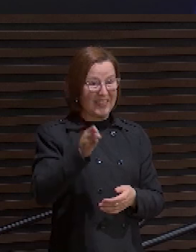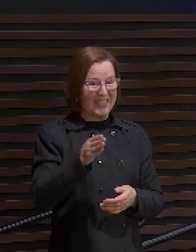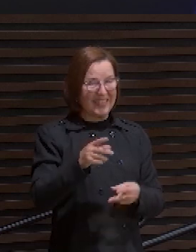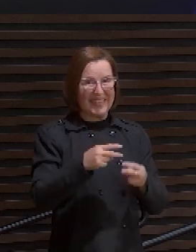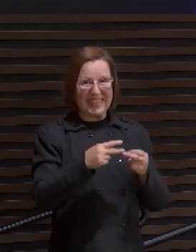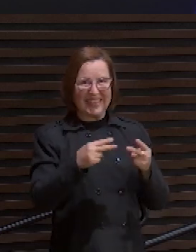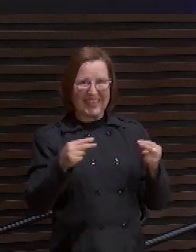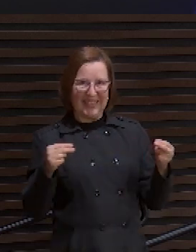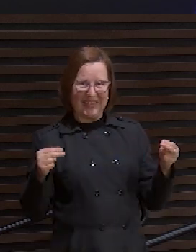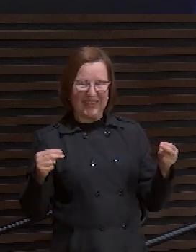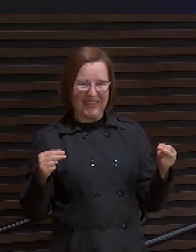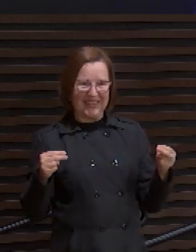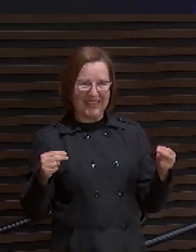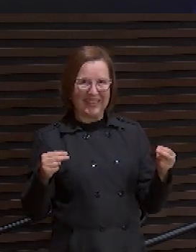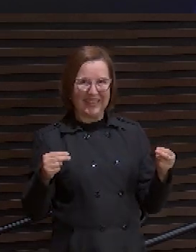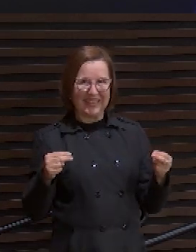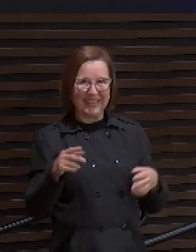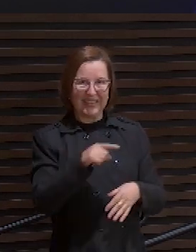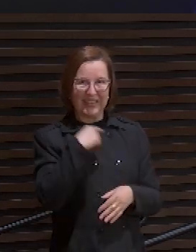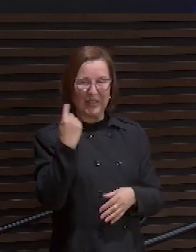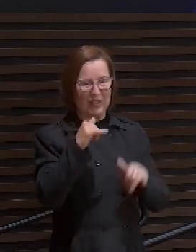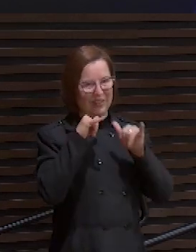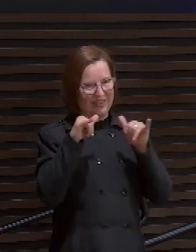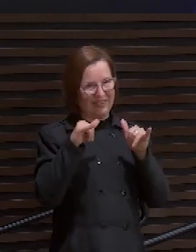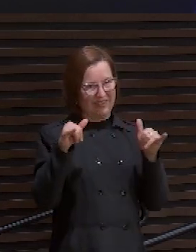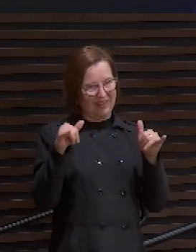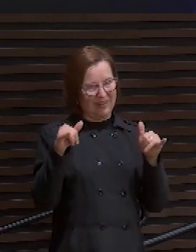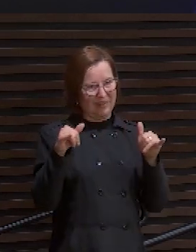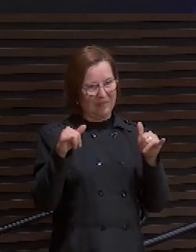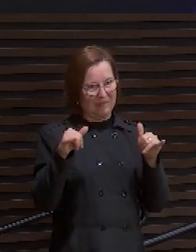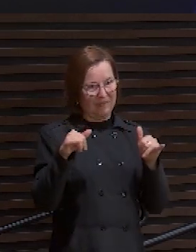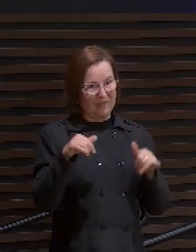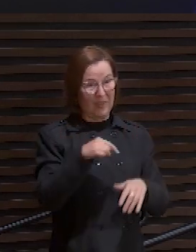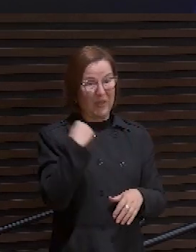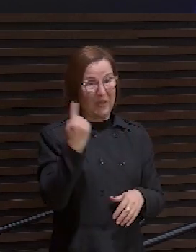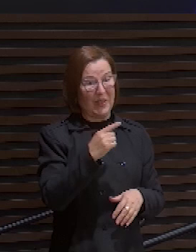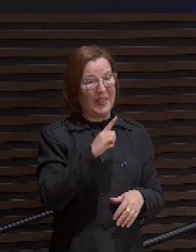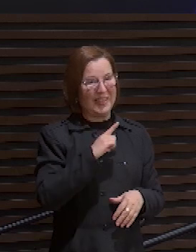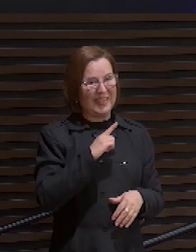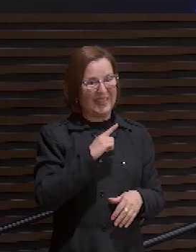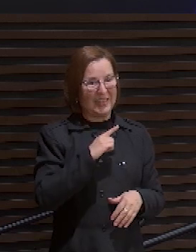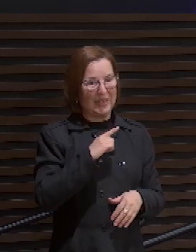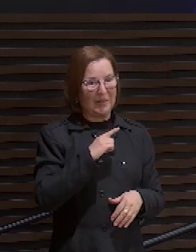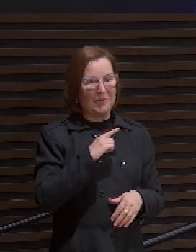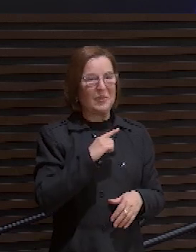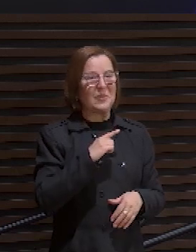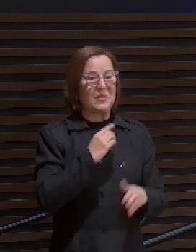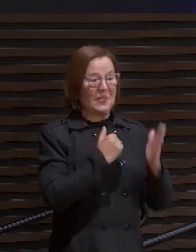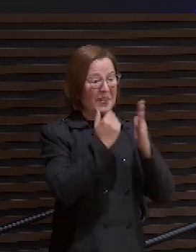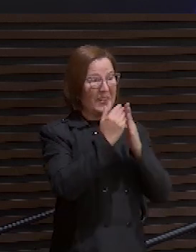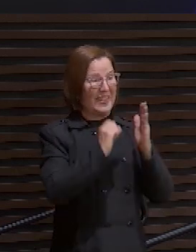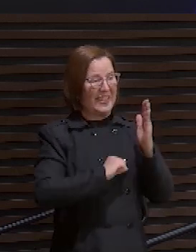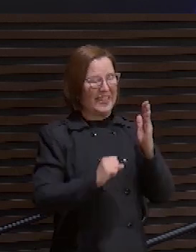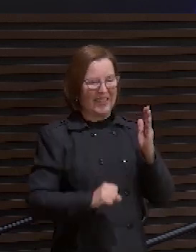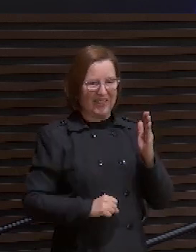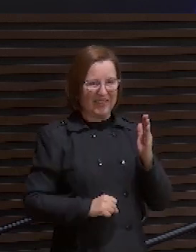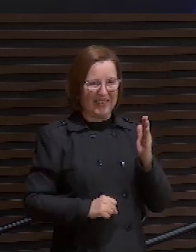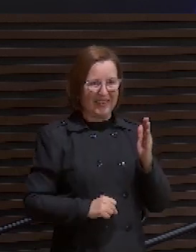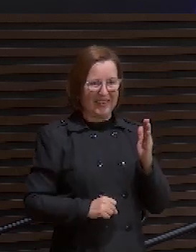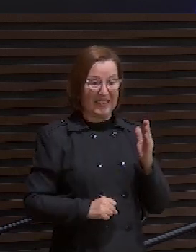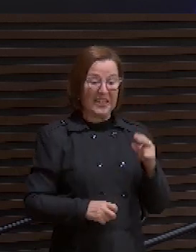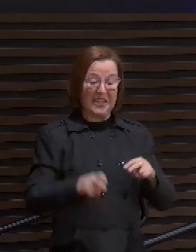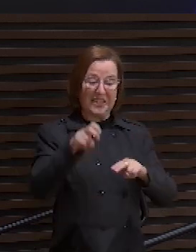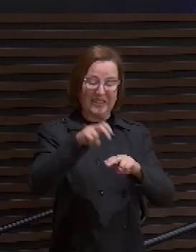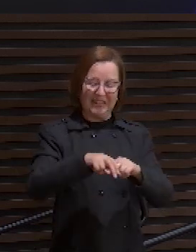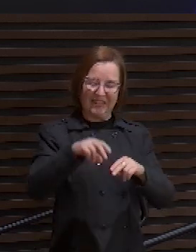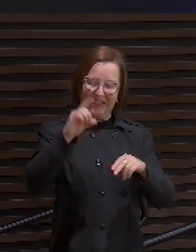das coisas que temos dito é que possuímos tal sumo sacerdote que se assentou